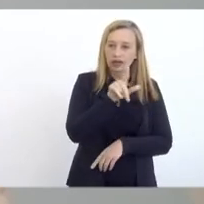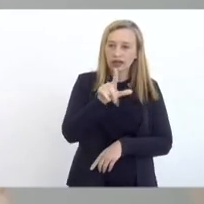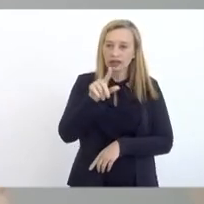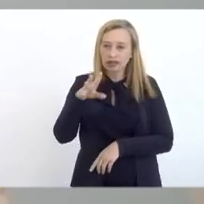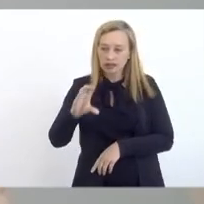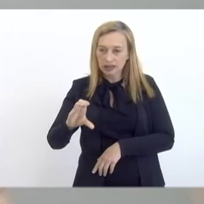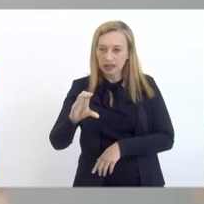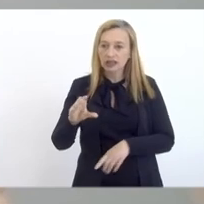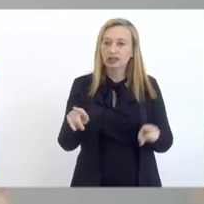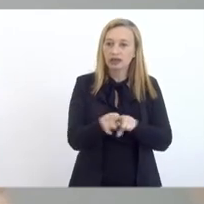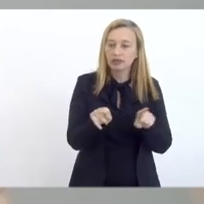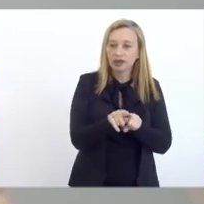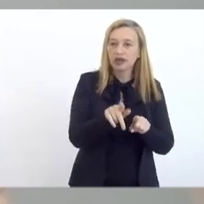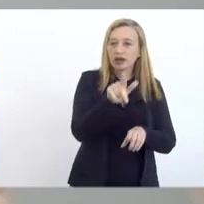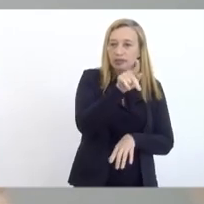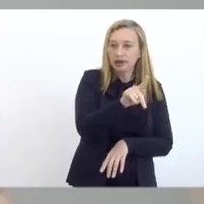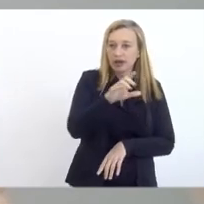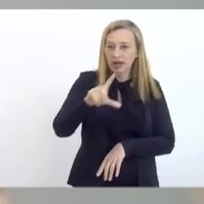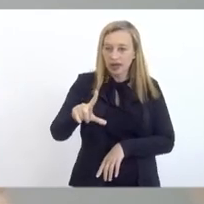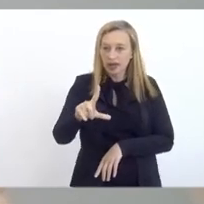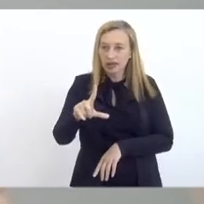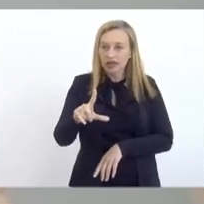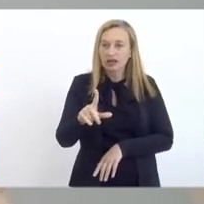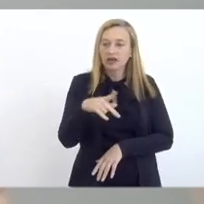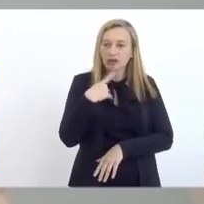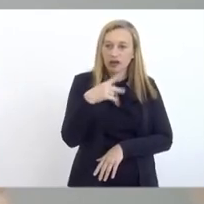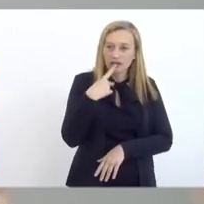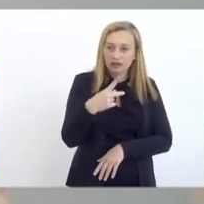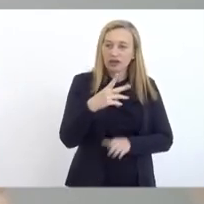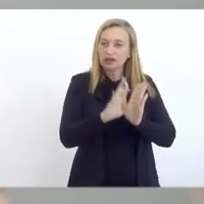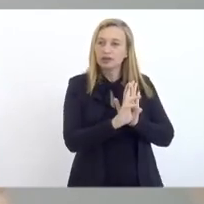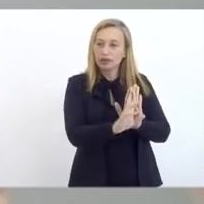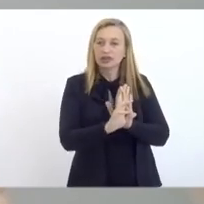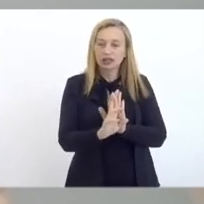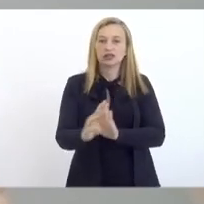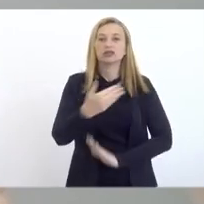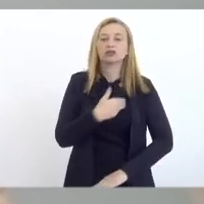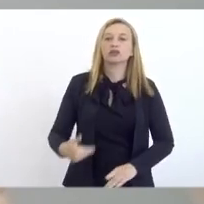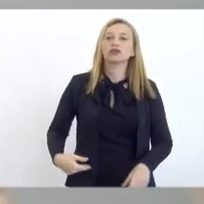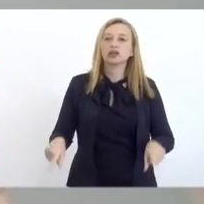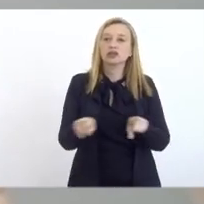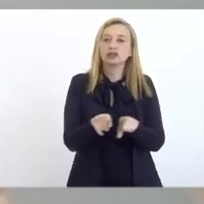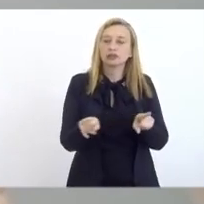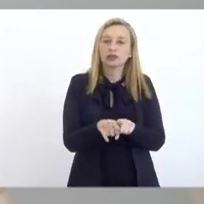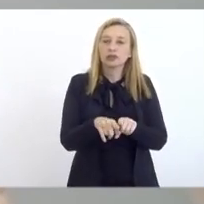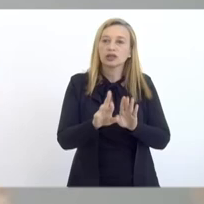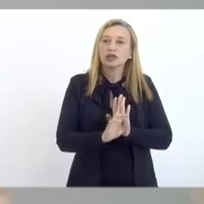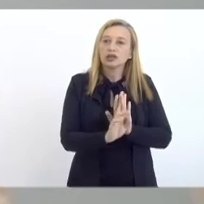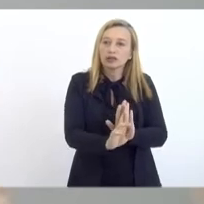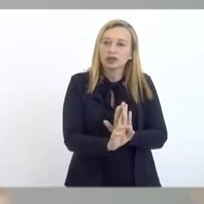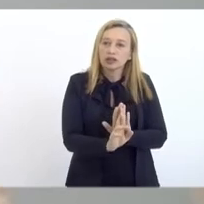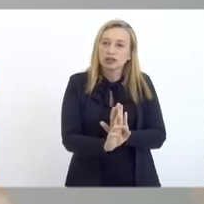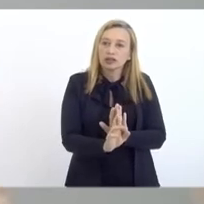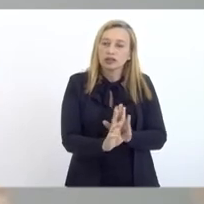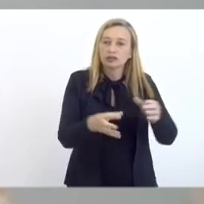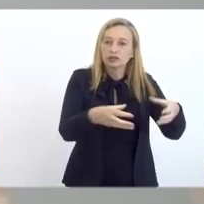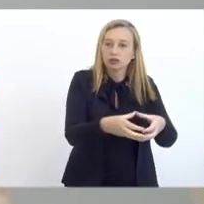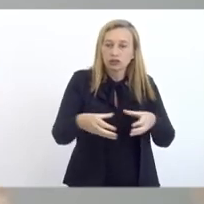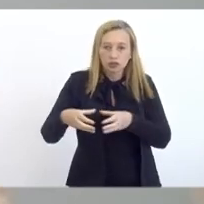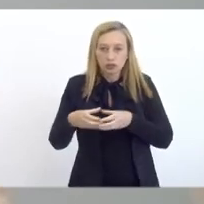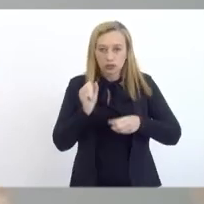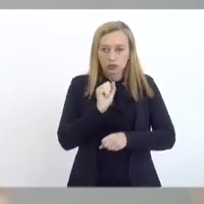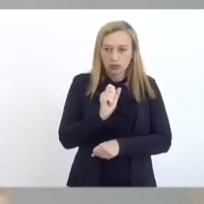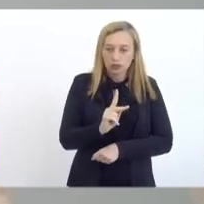quanto do PL, com a palavra das representações de governo e também das representações das categorias.